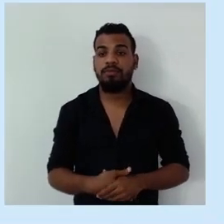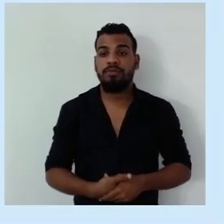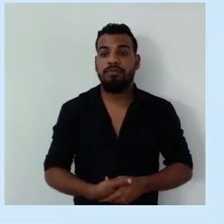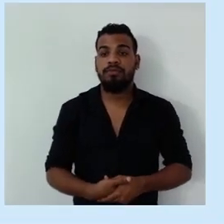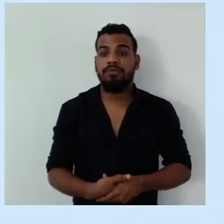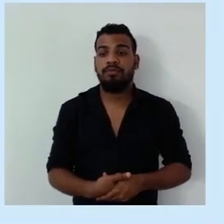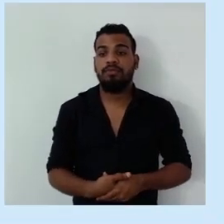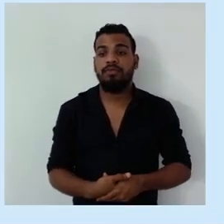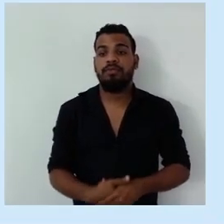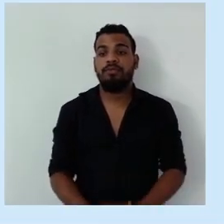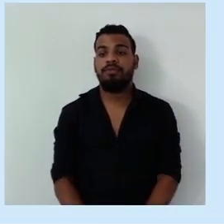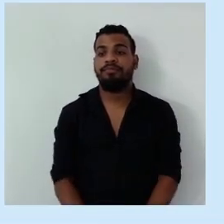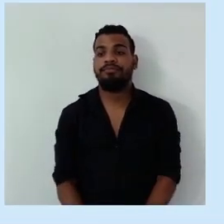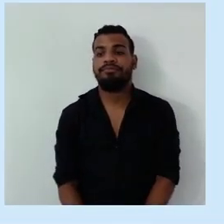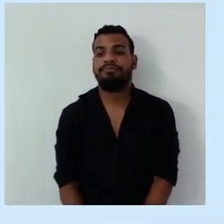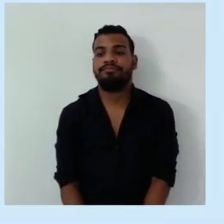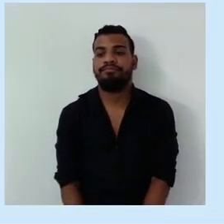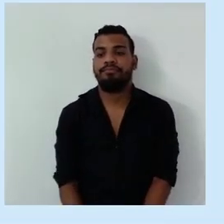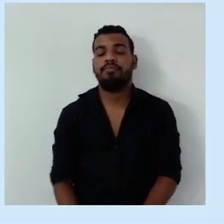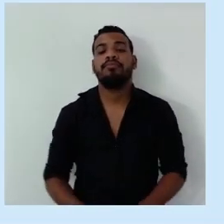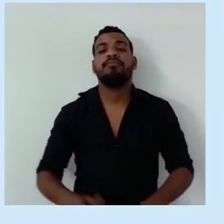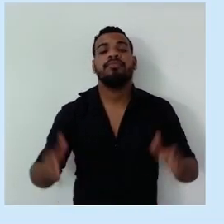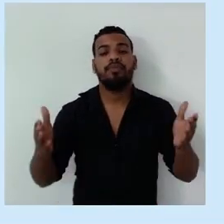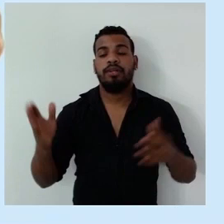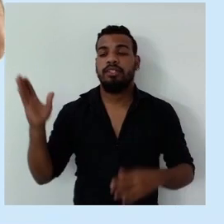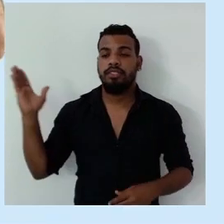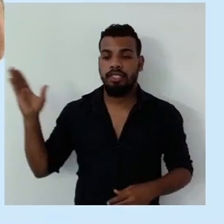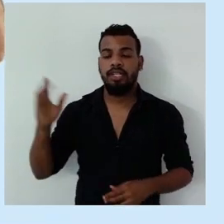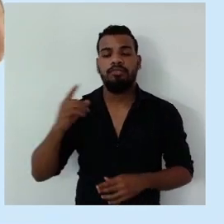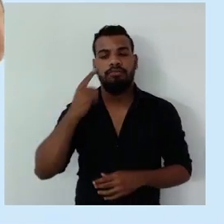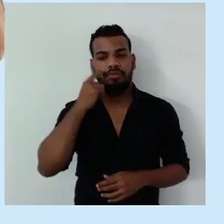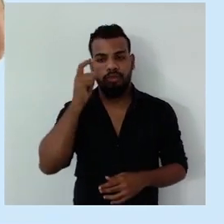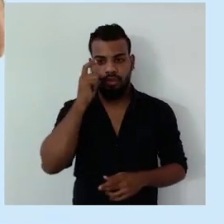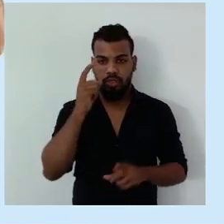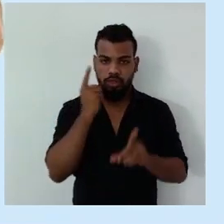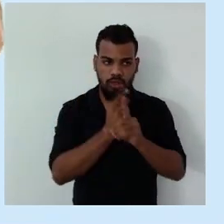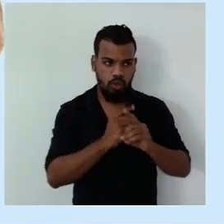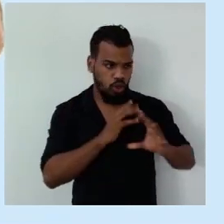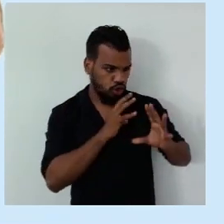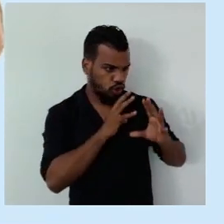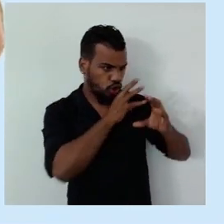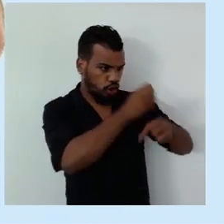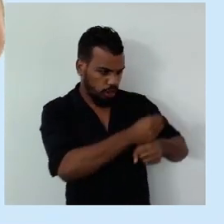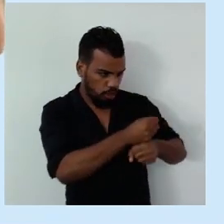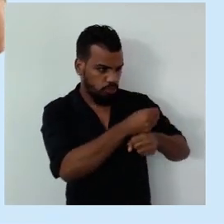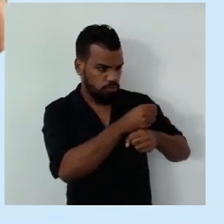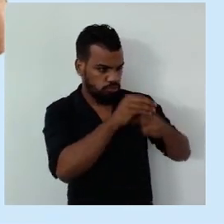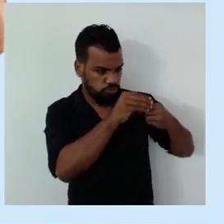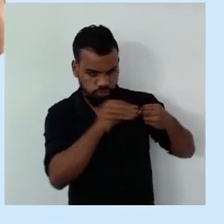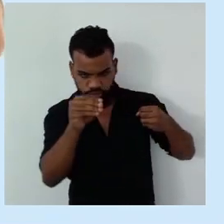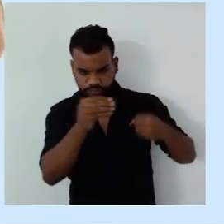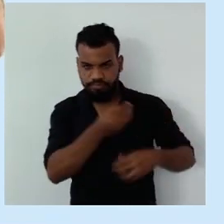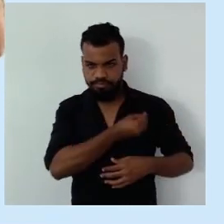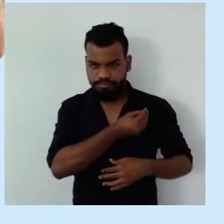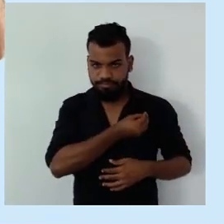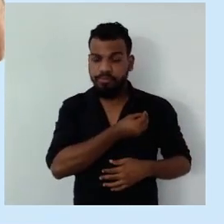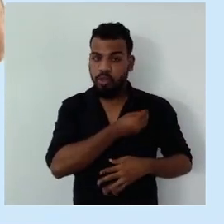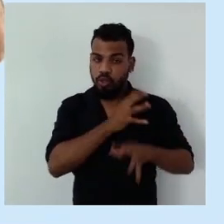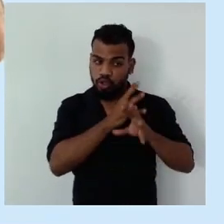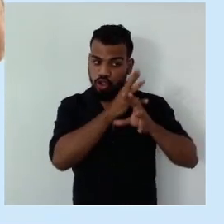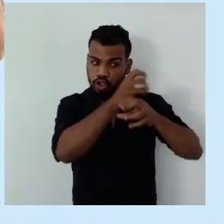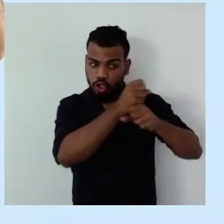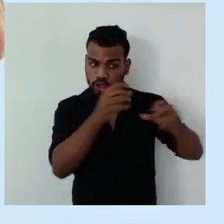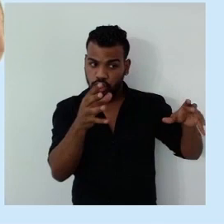é interessante porque a gente encontrou um total, teve um valor. Então, esse total